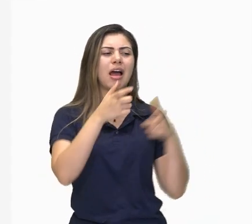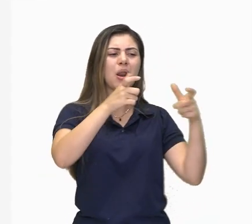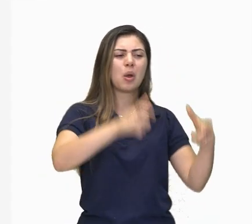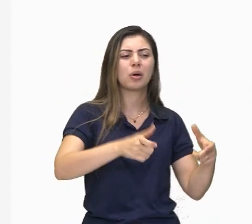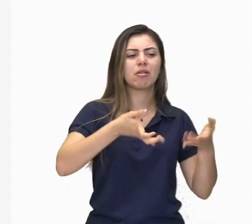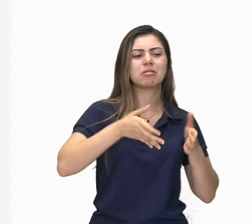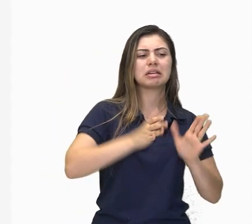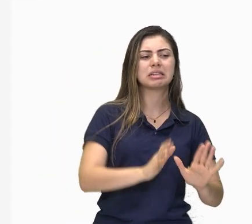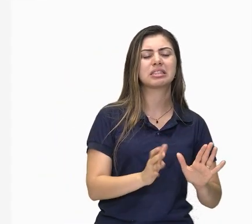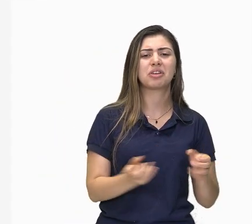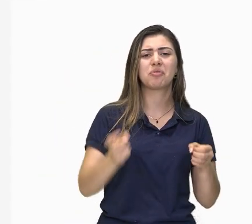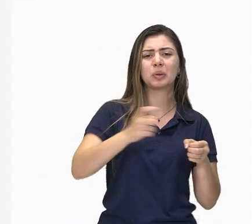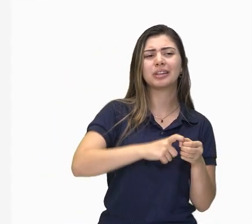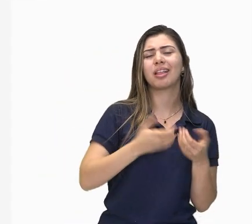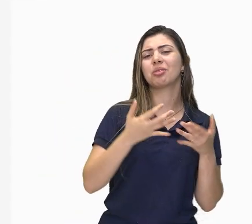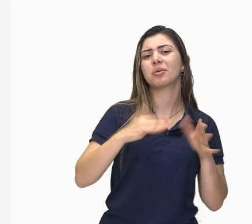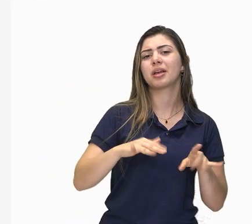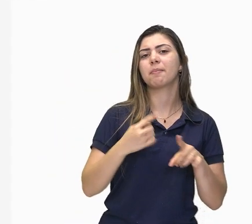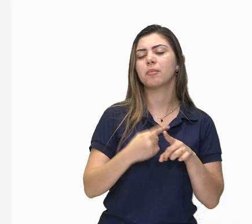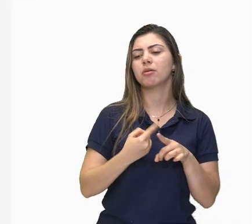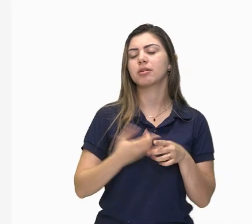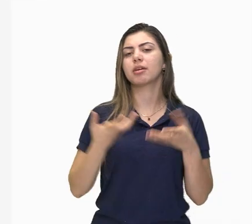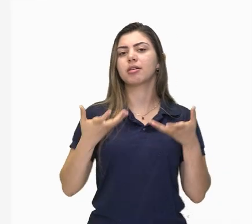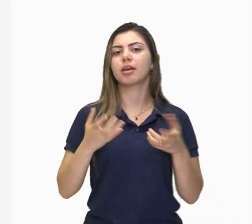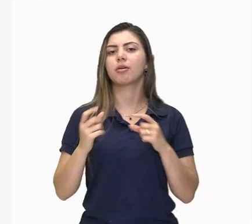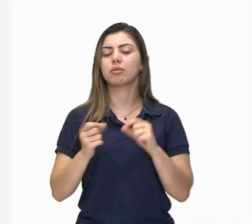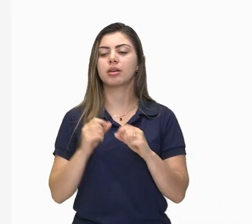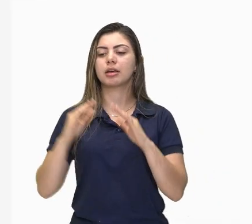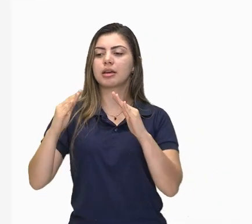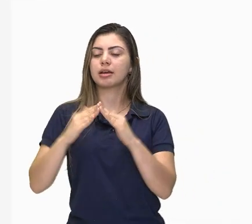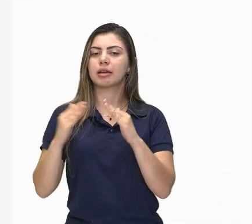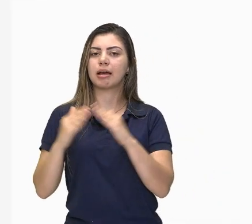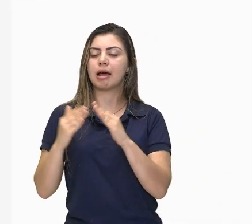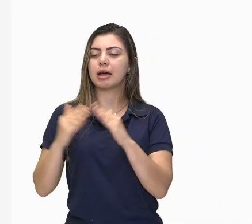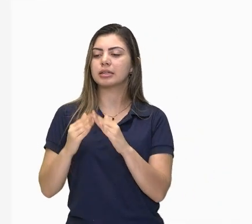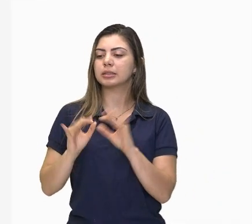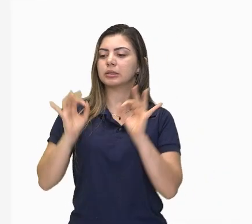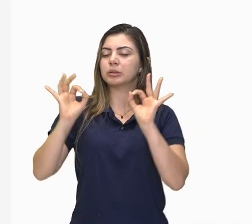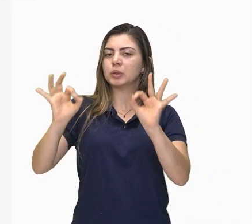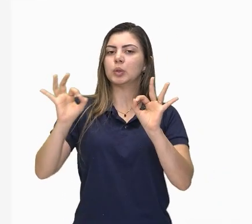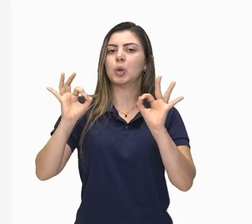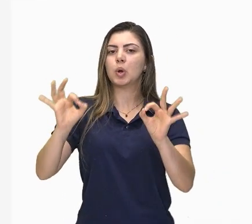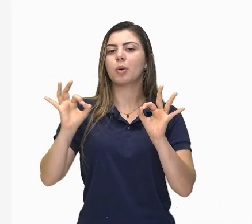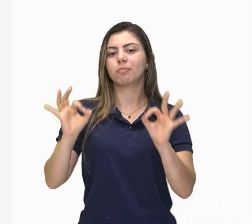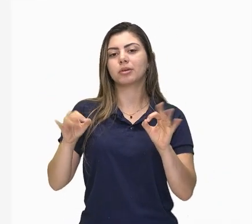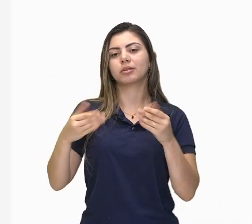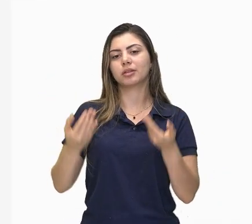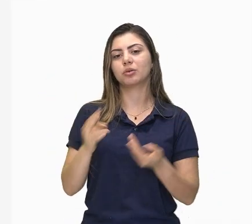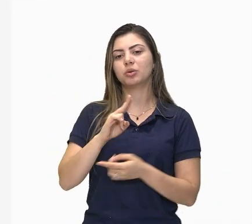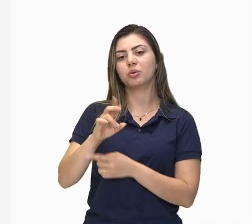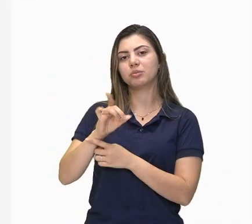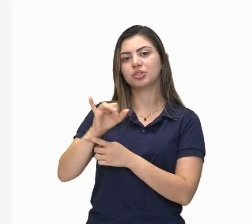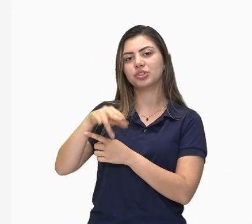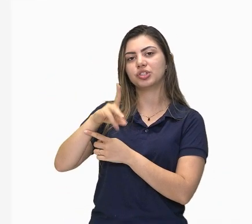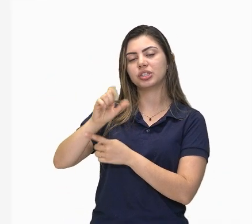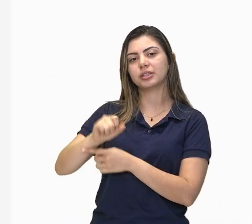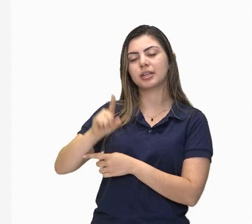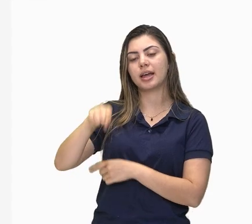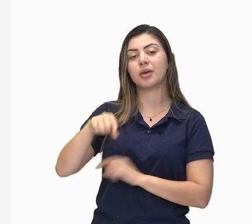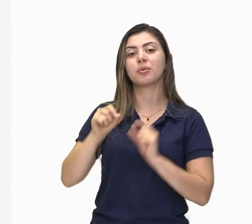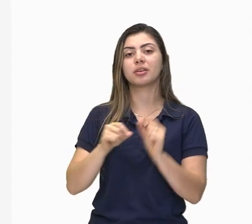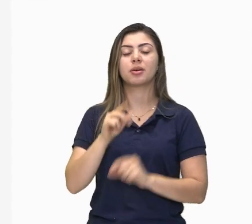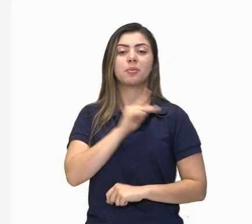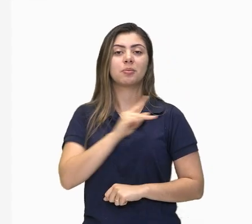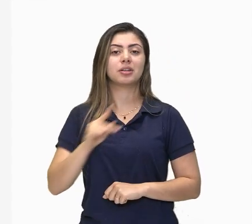natal, pois prefere as mordomias da Casa Dinda, como ficou conhecida a residência oficial do presidente